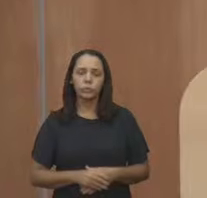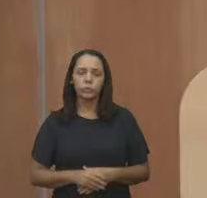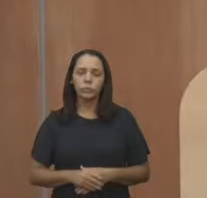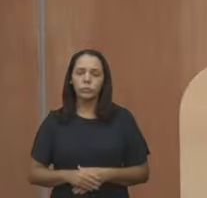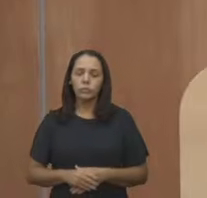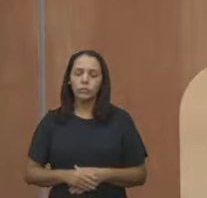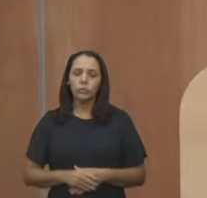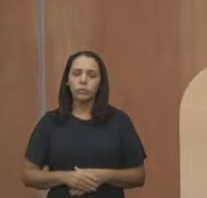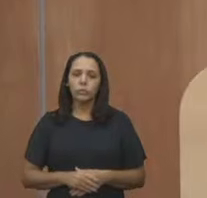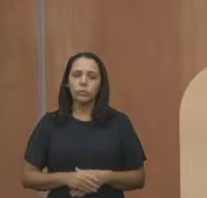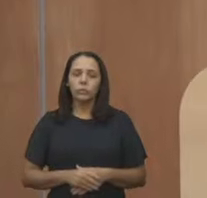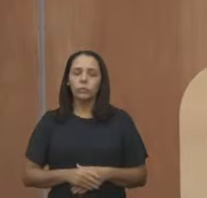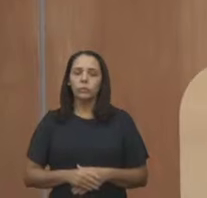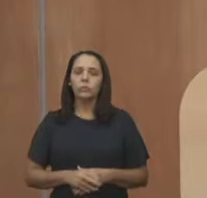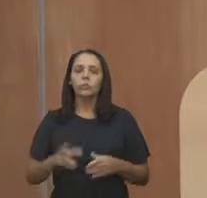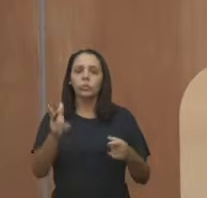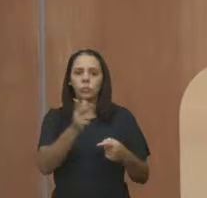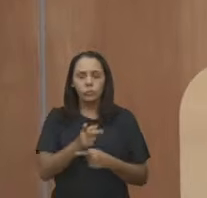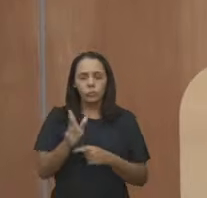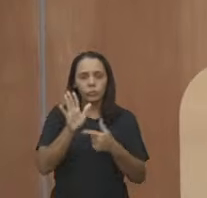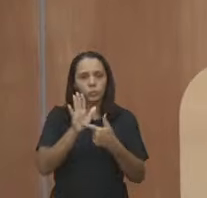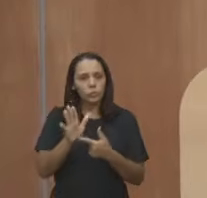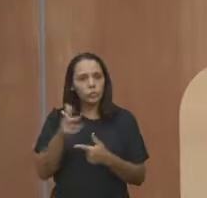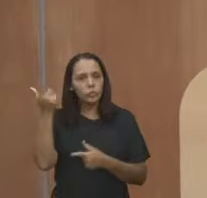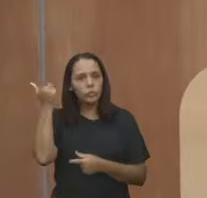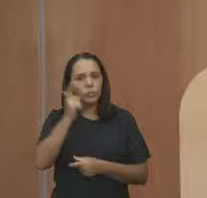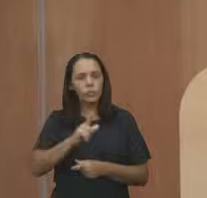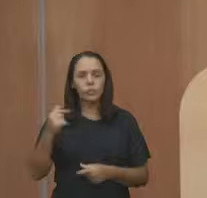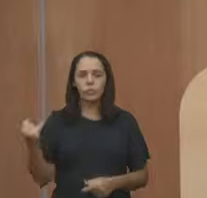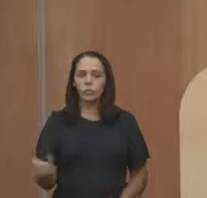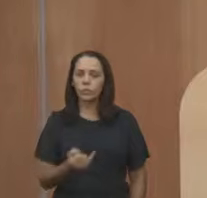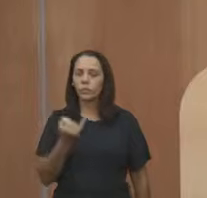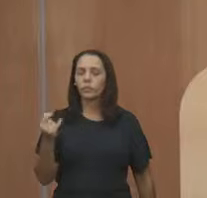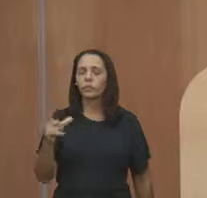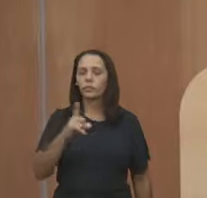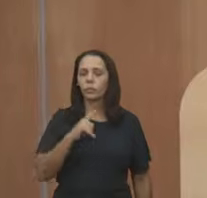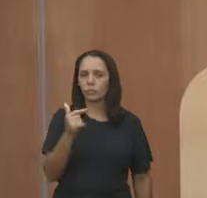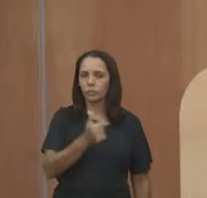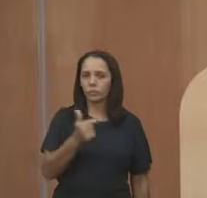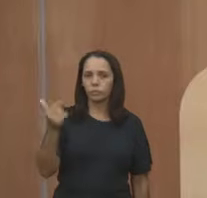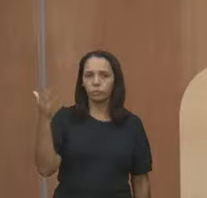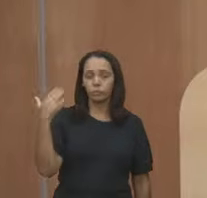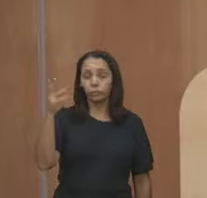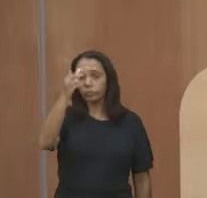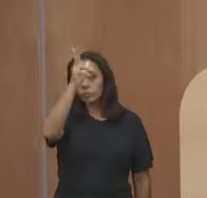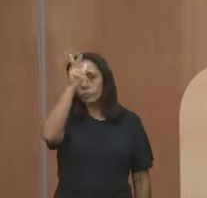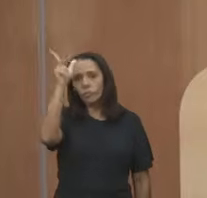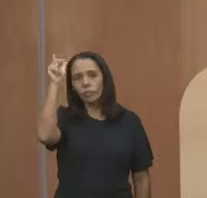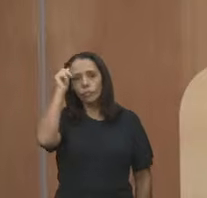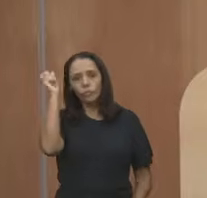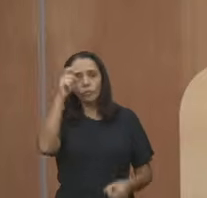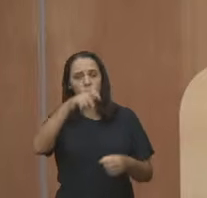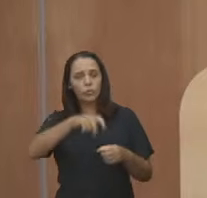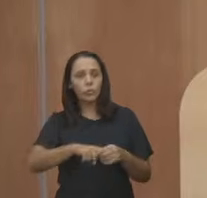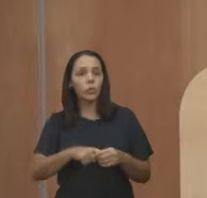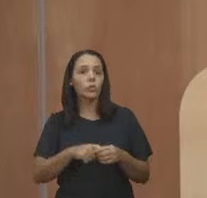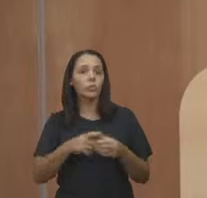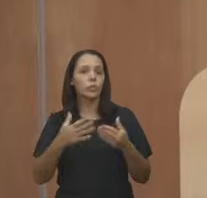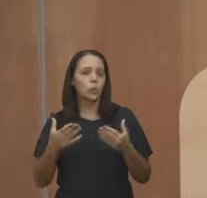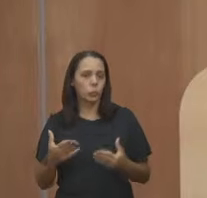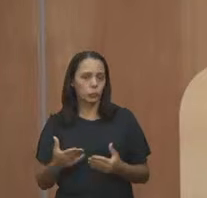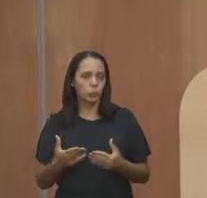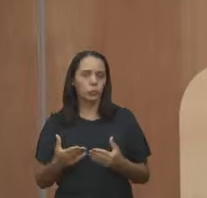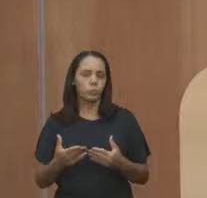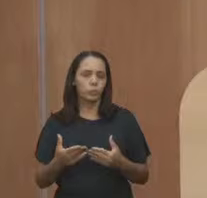Bom, como falo no vídeo, nós tivemos uma importante conquista na semana passada. A Prefeitura voltou atrás